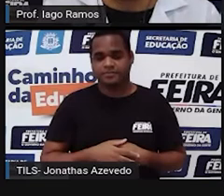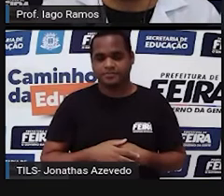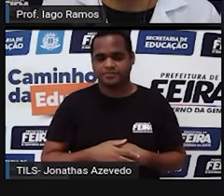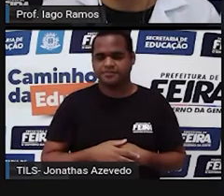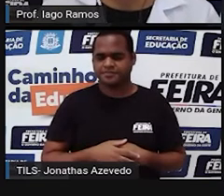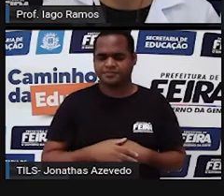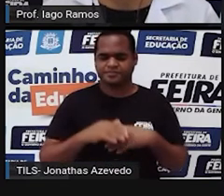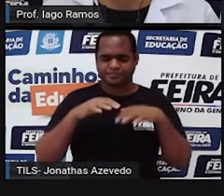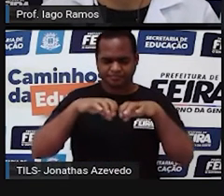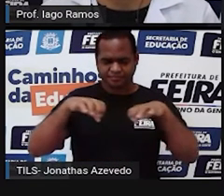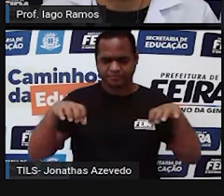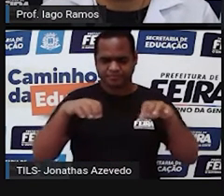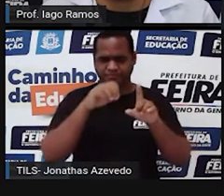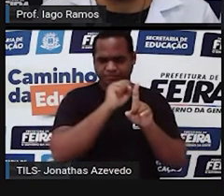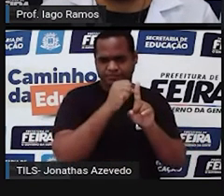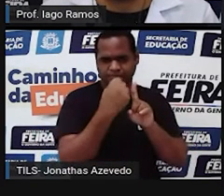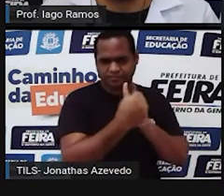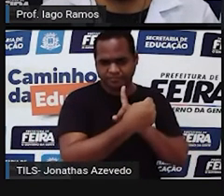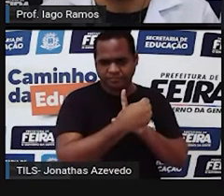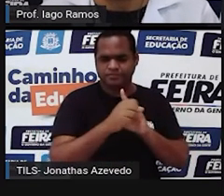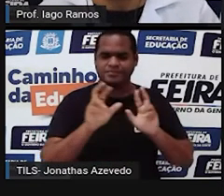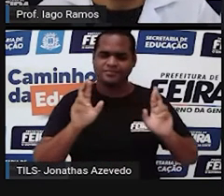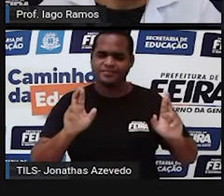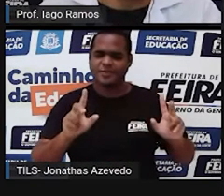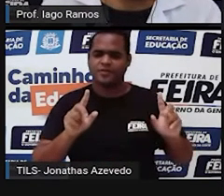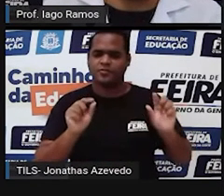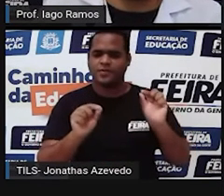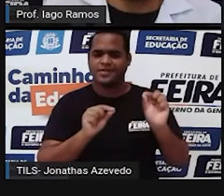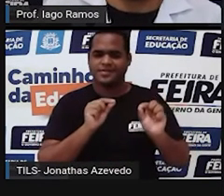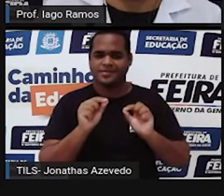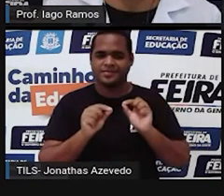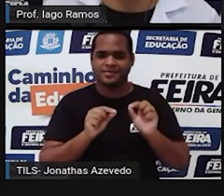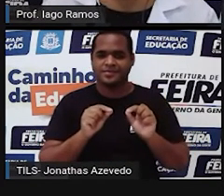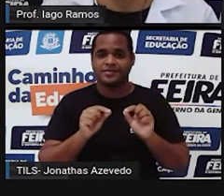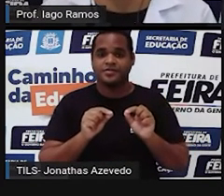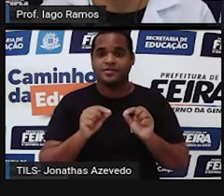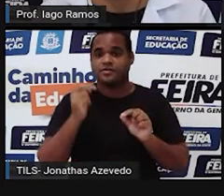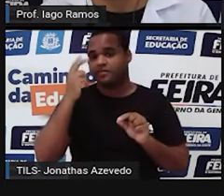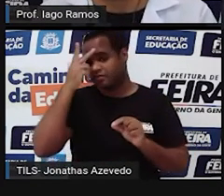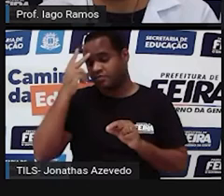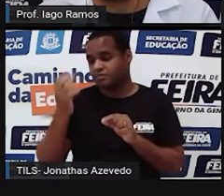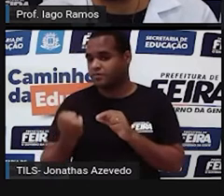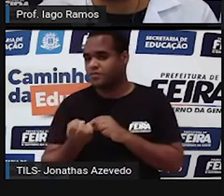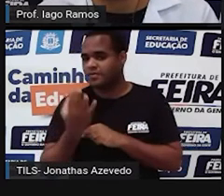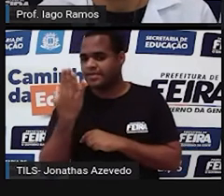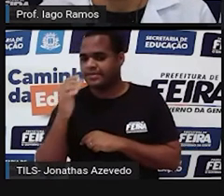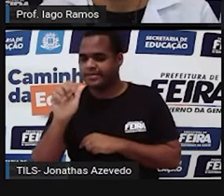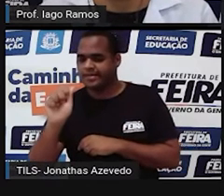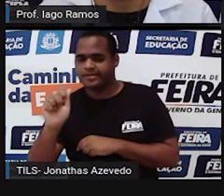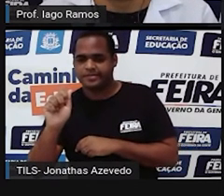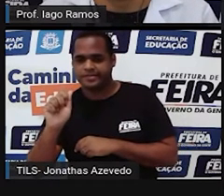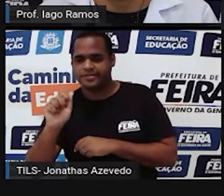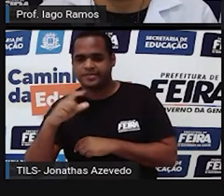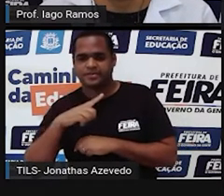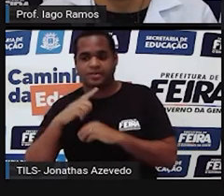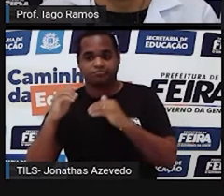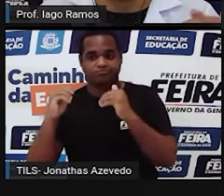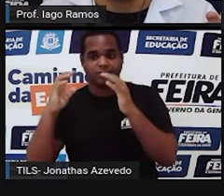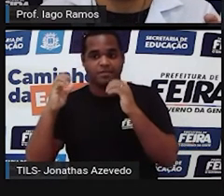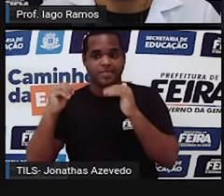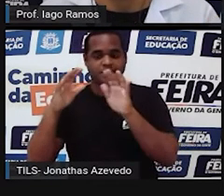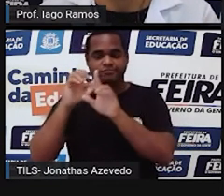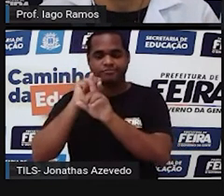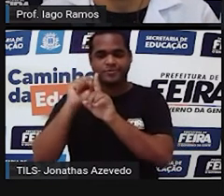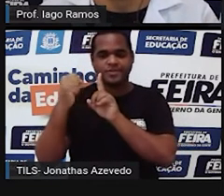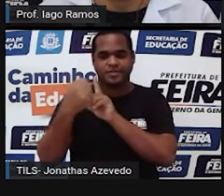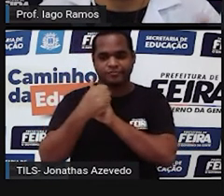divisão de classes sociais dessas pessoas, né? Quantas fazem parte ali da classe A, que é a classe